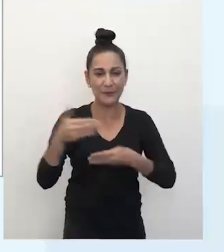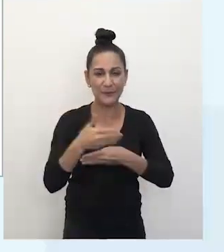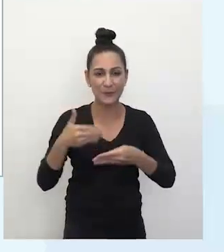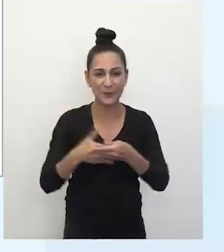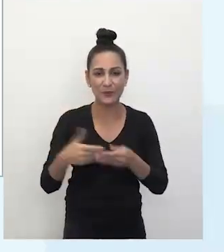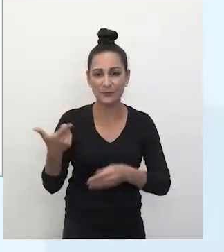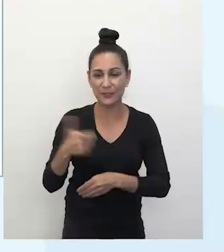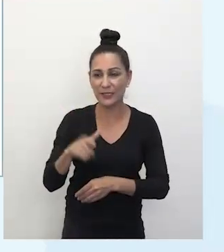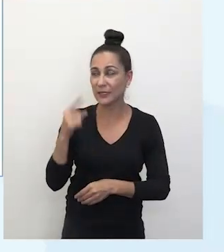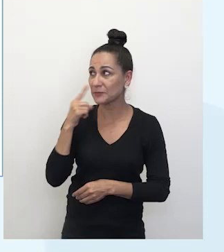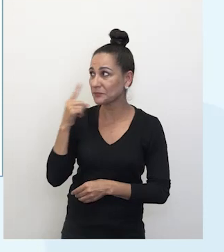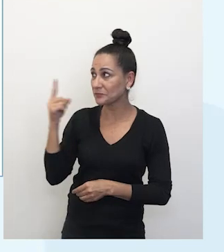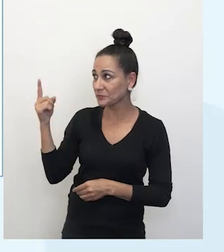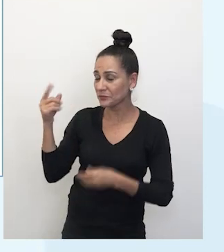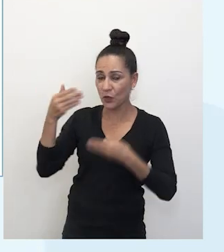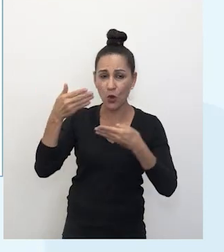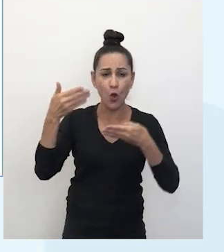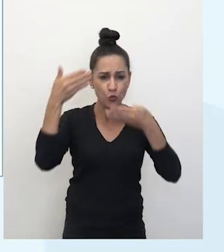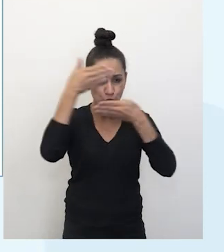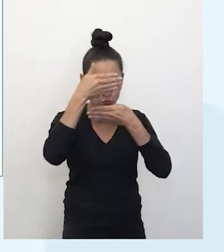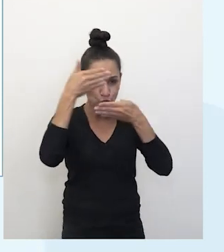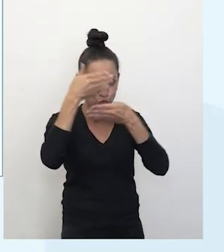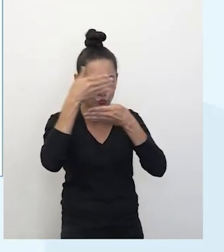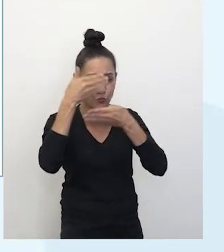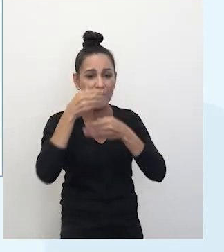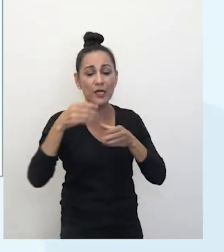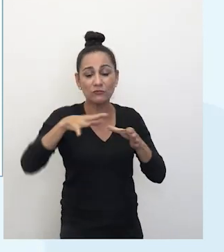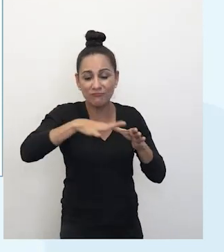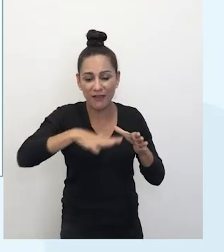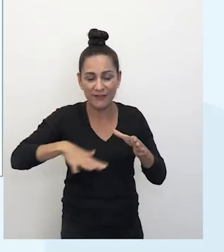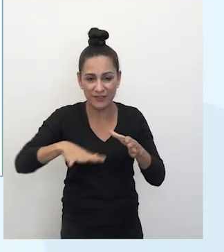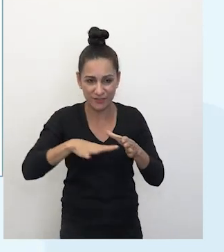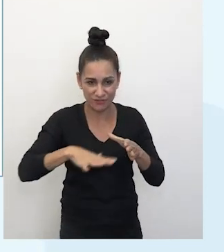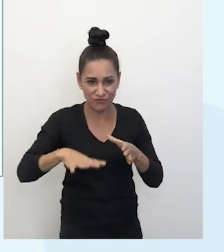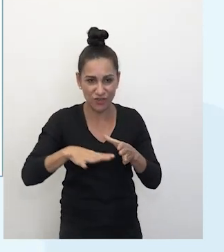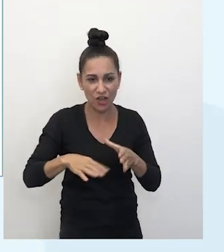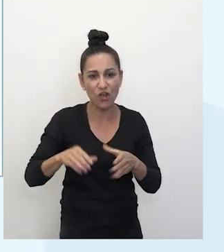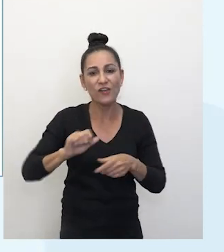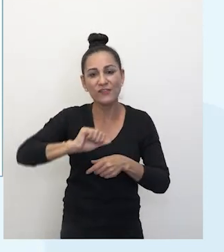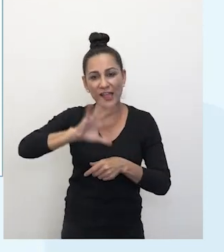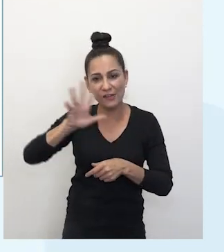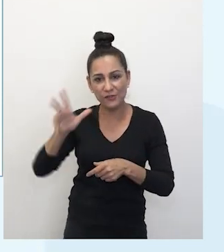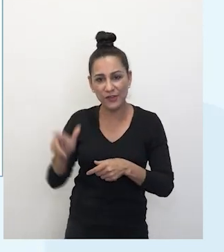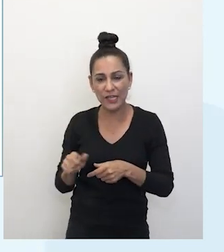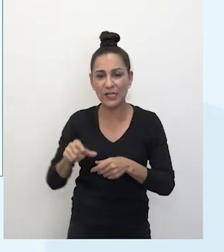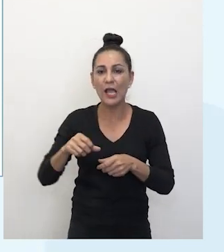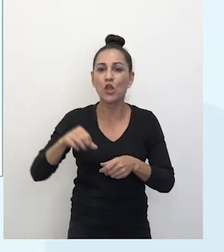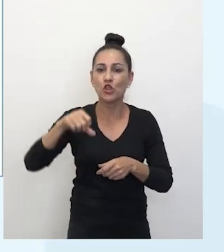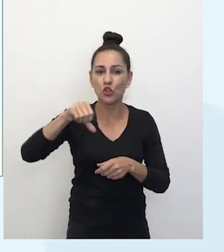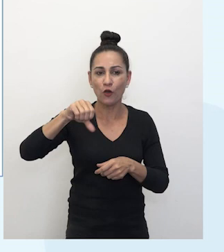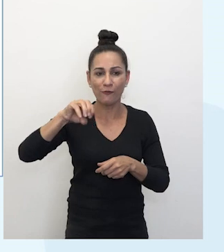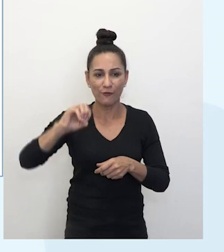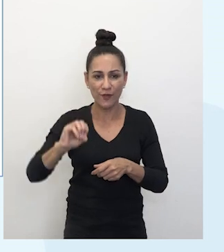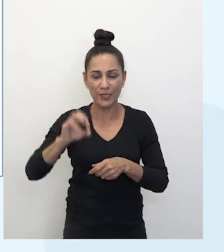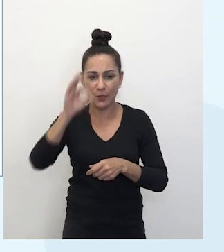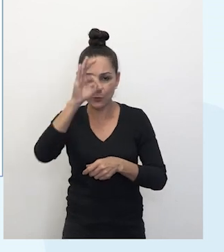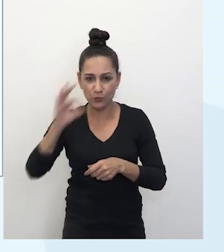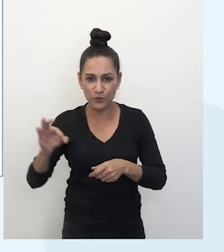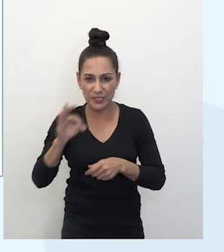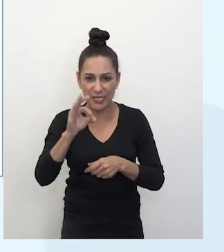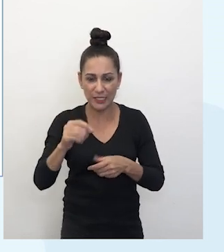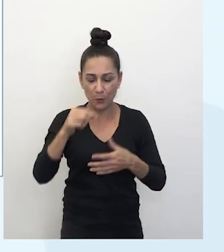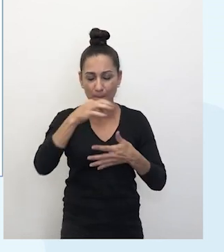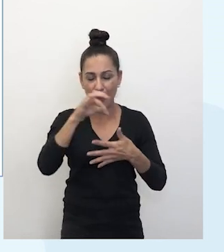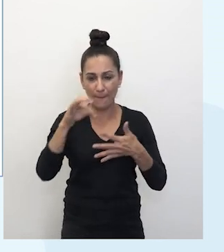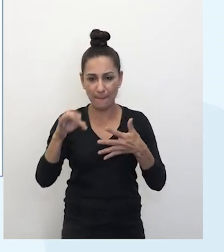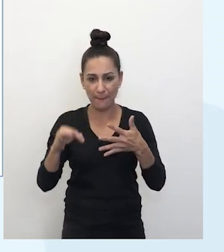aí os muçulmanos na África na sua maioria né acima de 90 porcento são esses países que eu coloquei aí